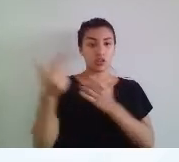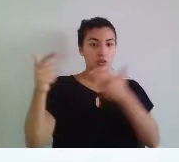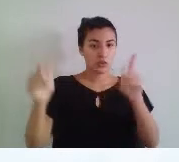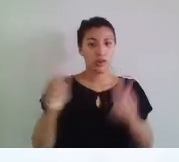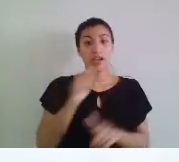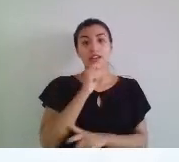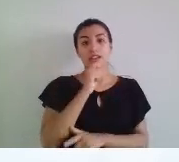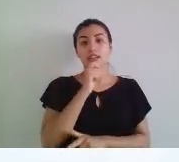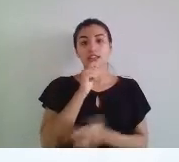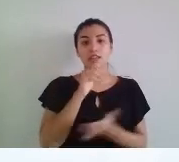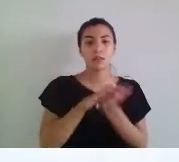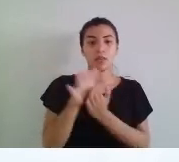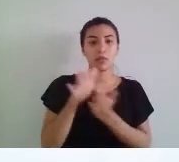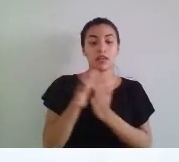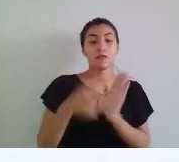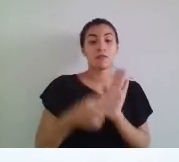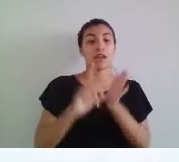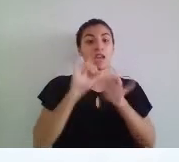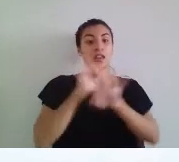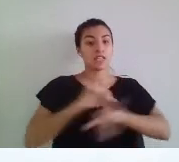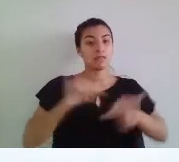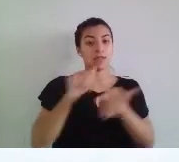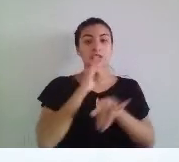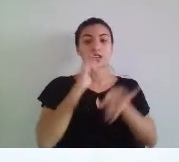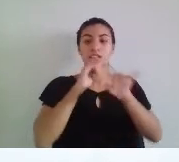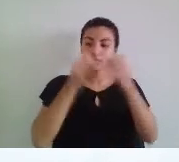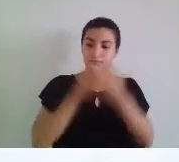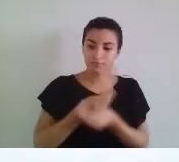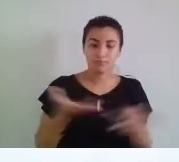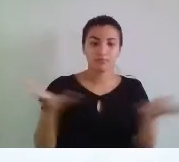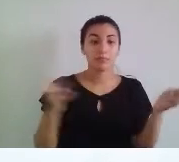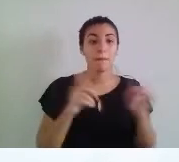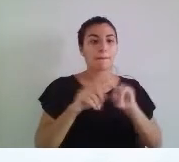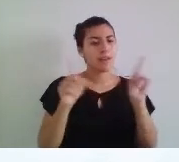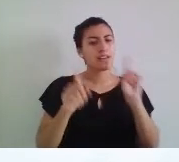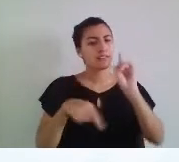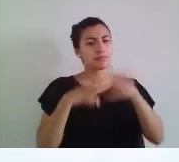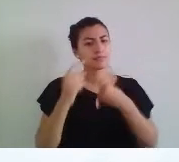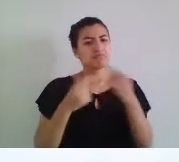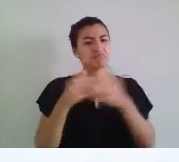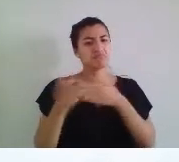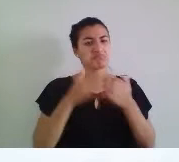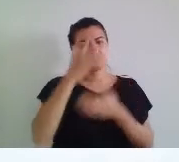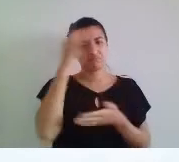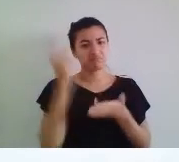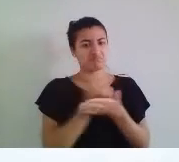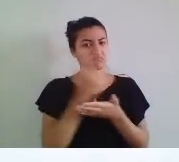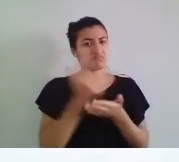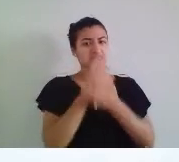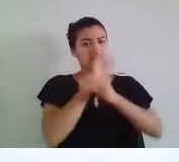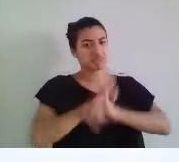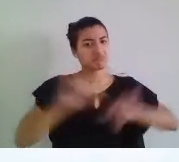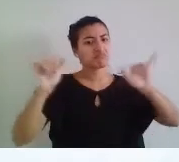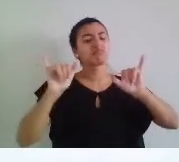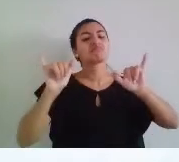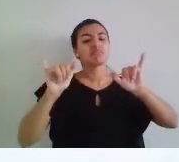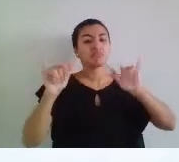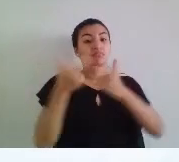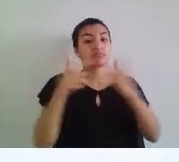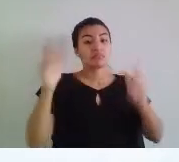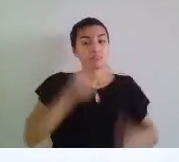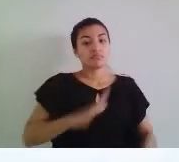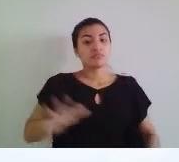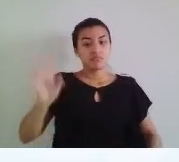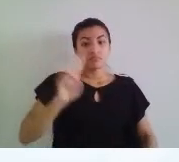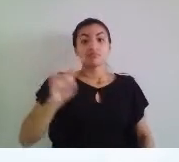nessa fase de pré-lançamento, o livro está sendo distribuído, mas daqui a pouco qualquer livraria que você lance dessas maiores aí do Brasil deve ter, mas